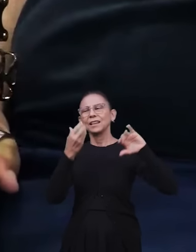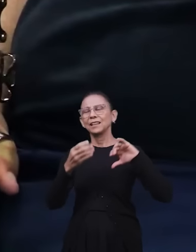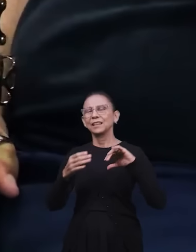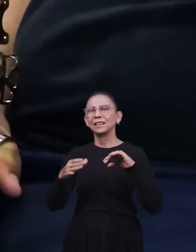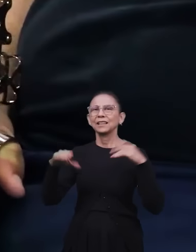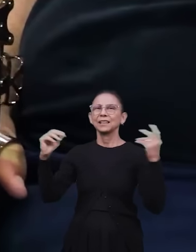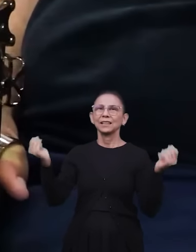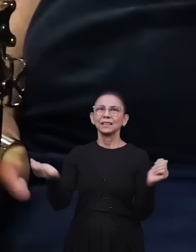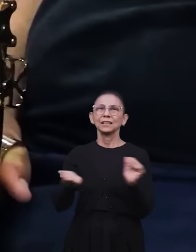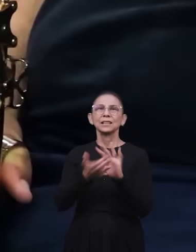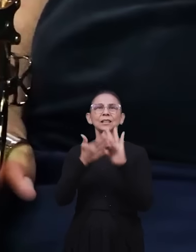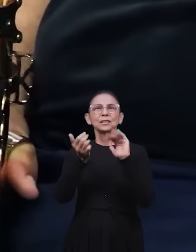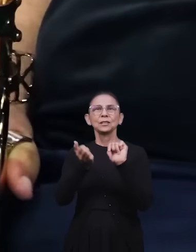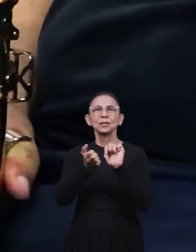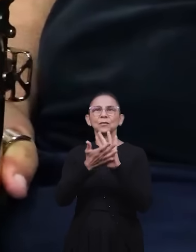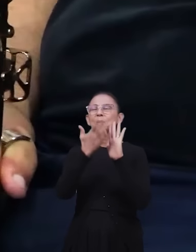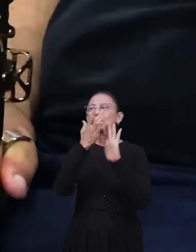Louvemos a